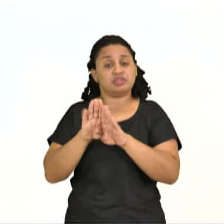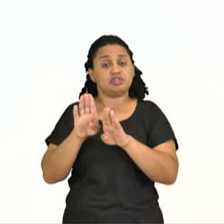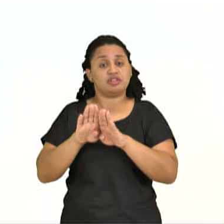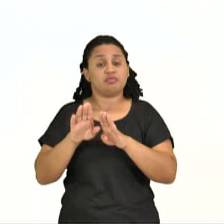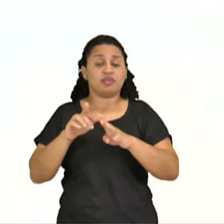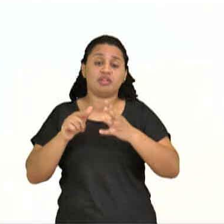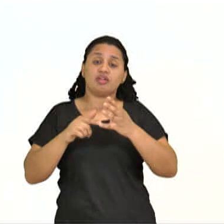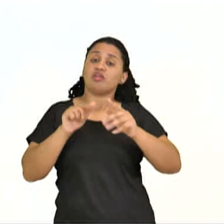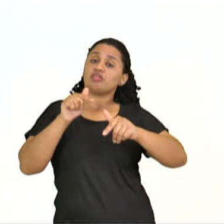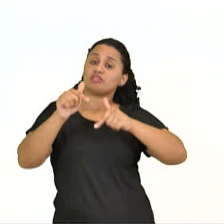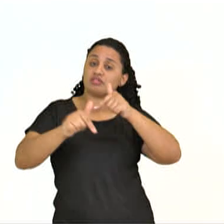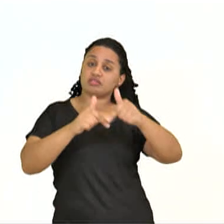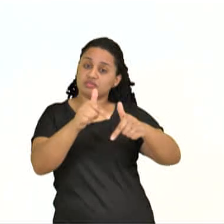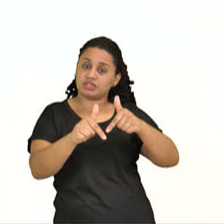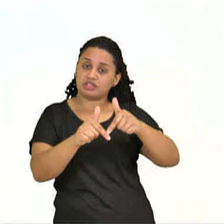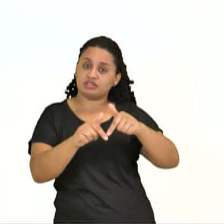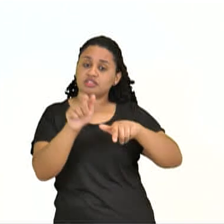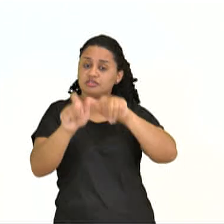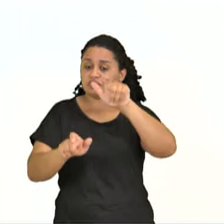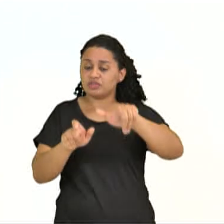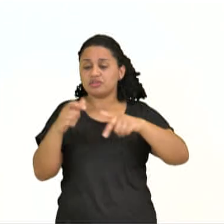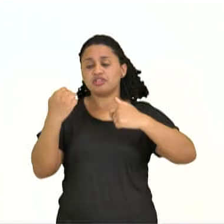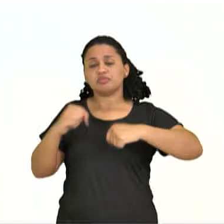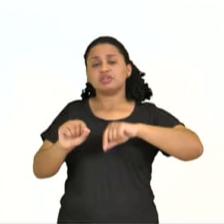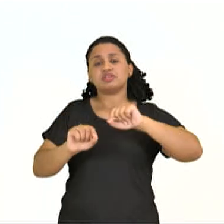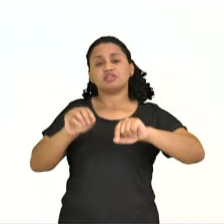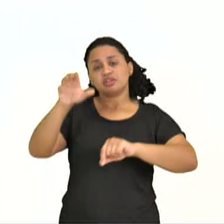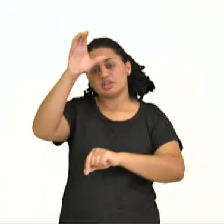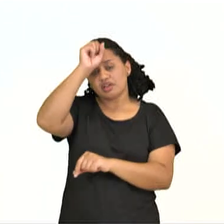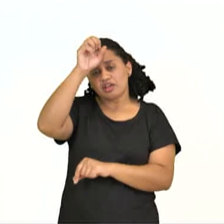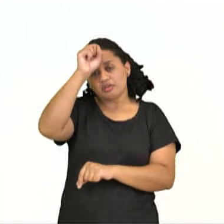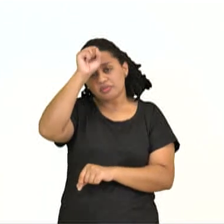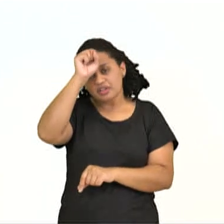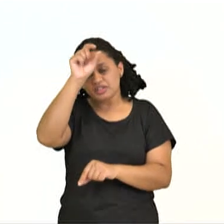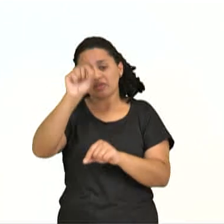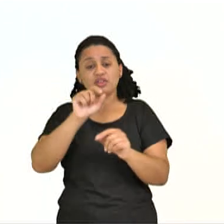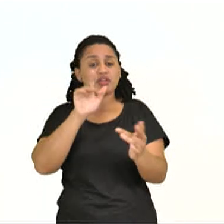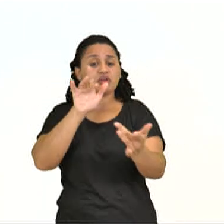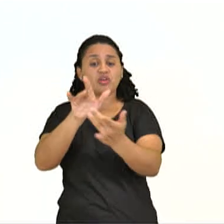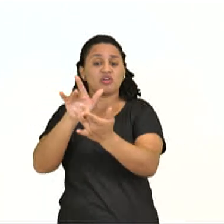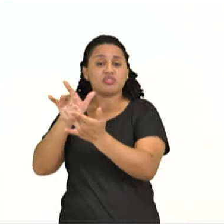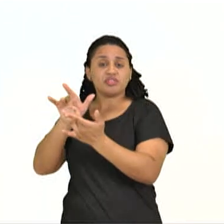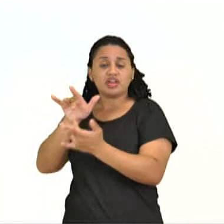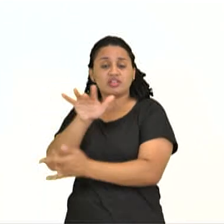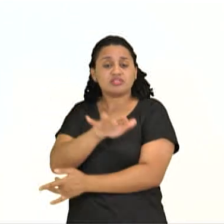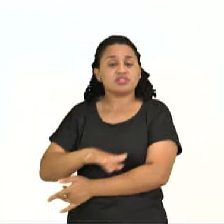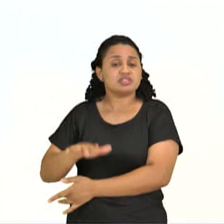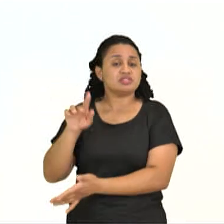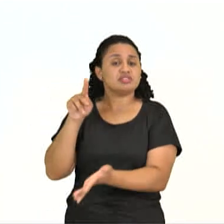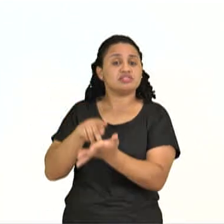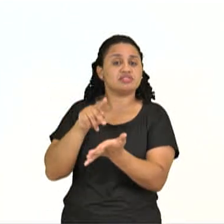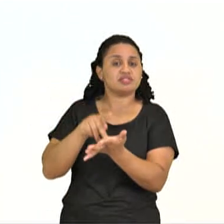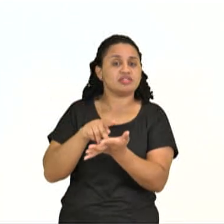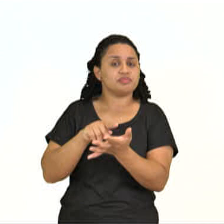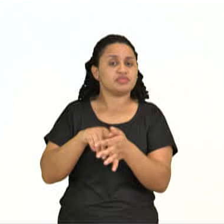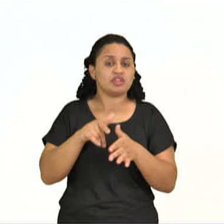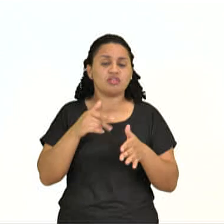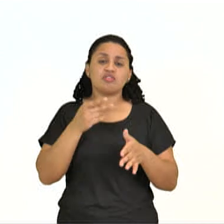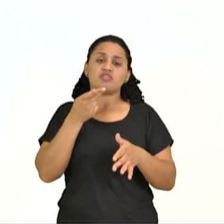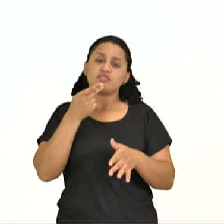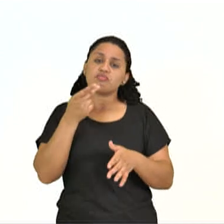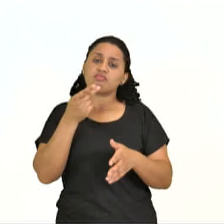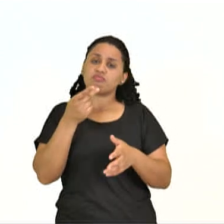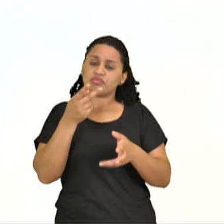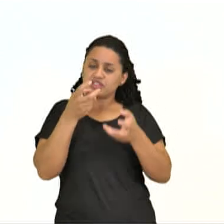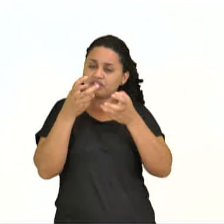trabalho. As pessoas precisam aprender a ter mais contato com o mundo real. Né? Então, veja, ele já está dizendo